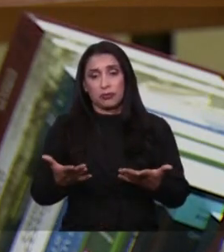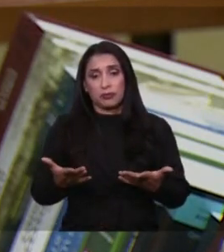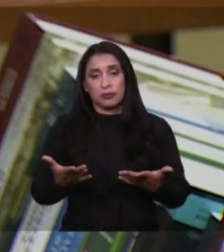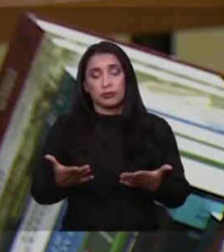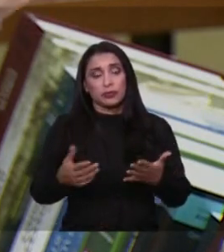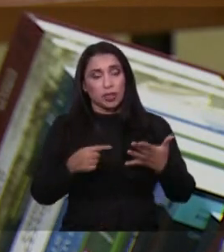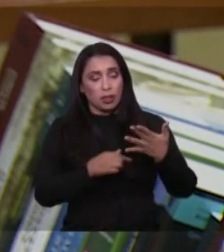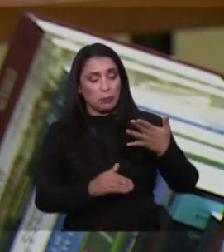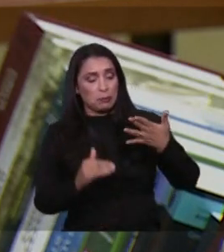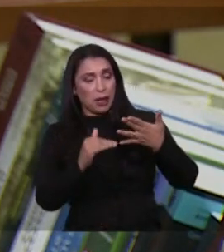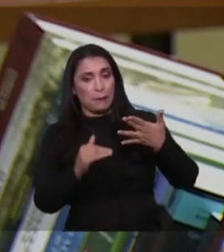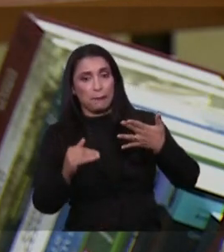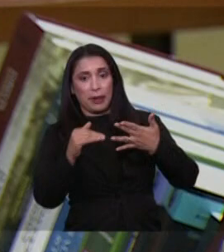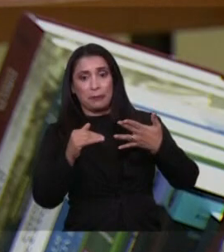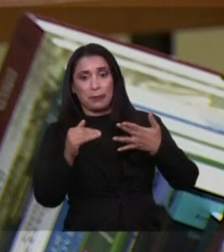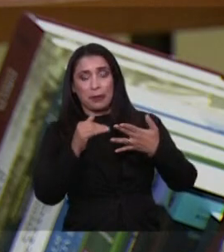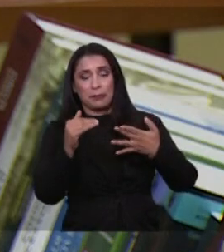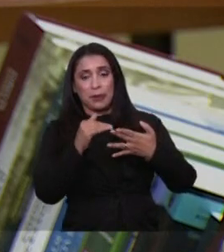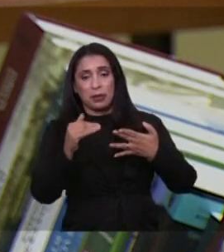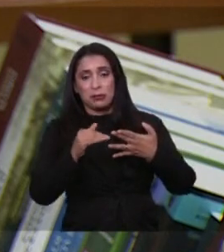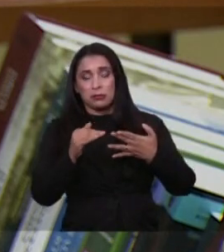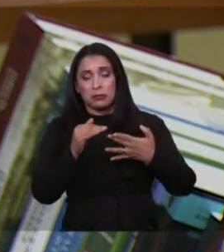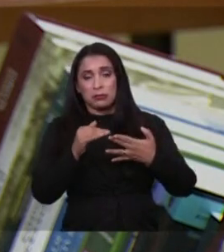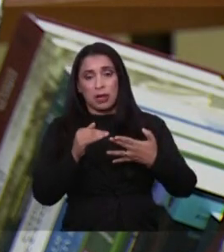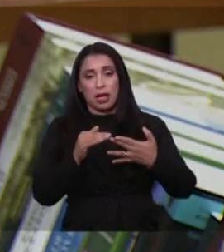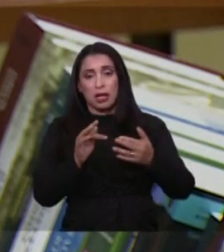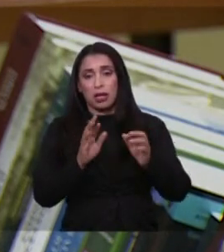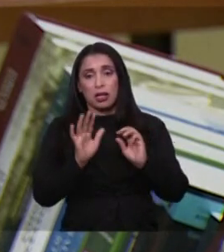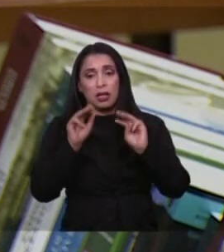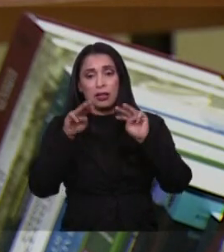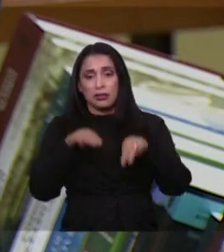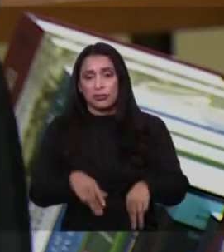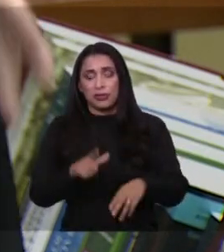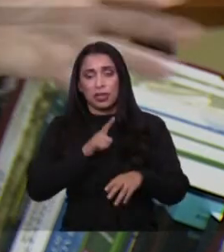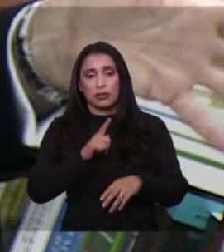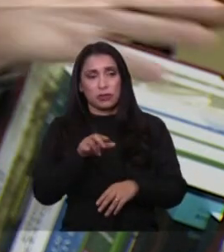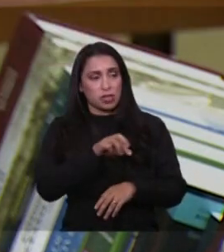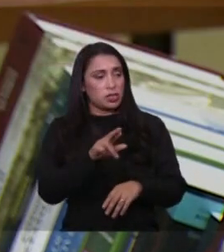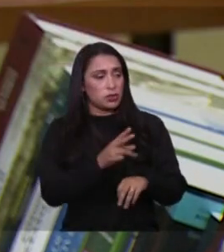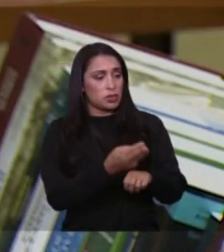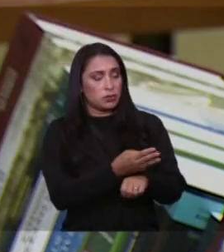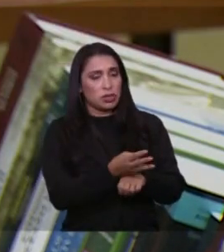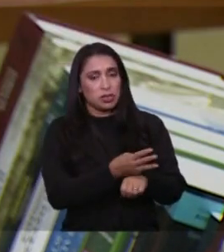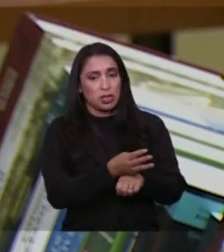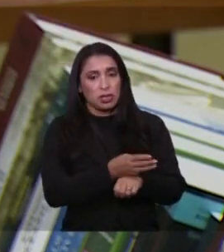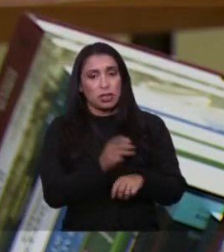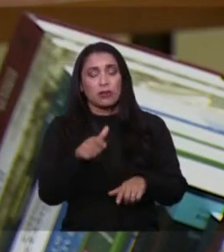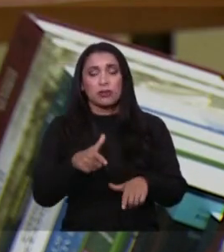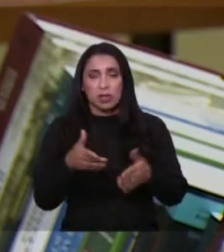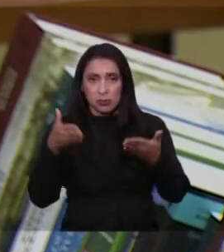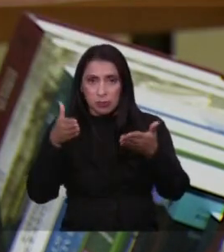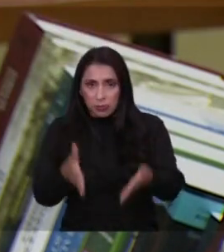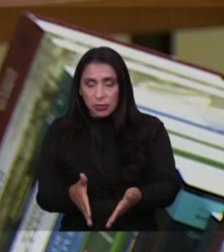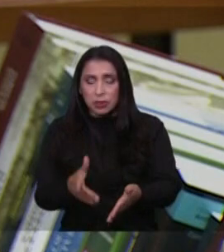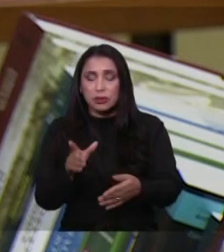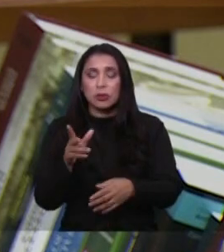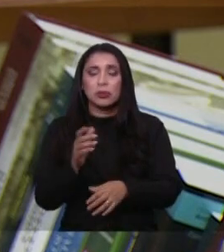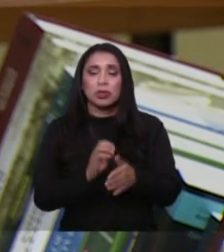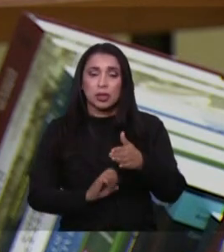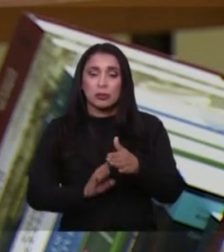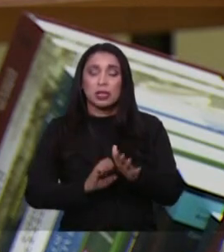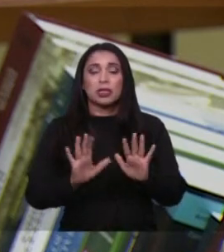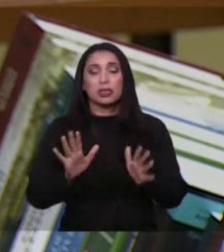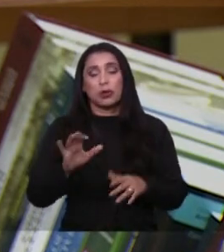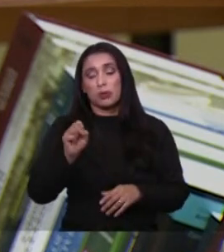as instâncias e obtiveram uma decisão transitada de julgado dizendo: não, vocês não são terceirizados, vocês são empregados. E aí nós